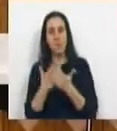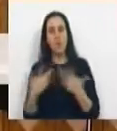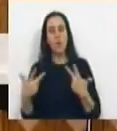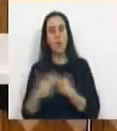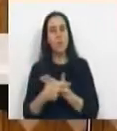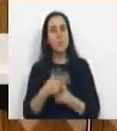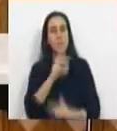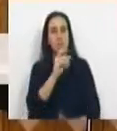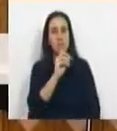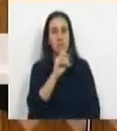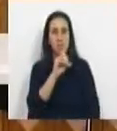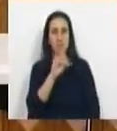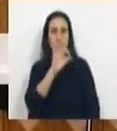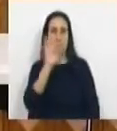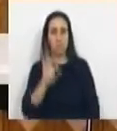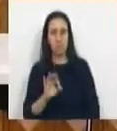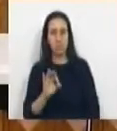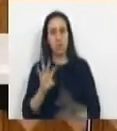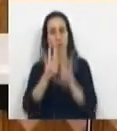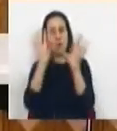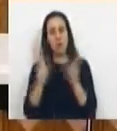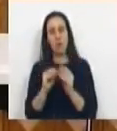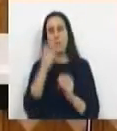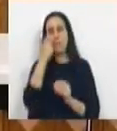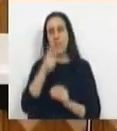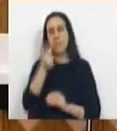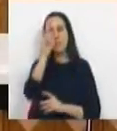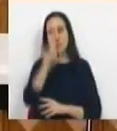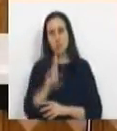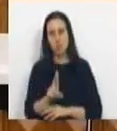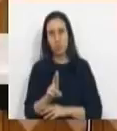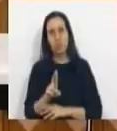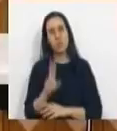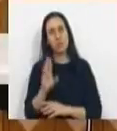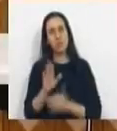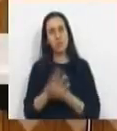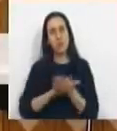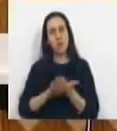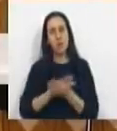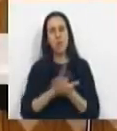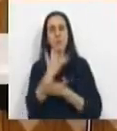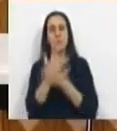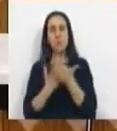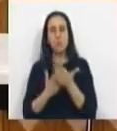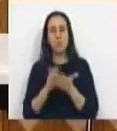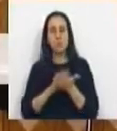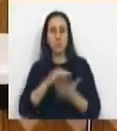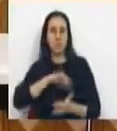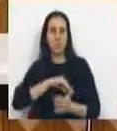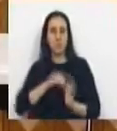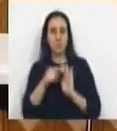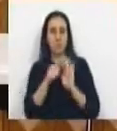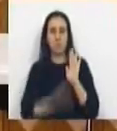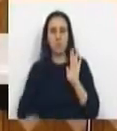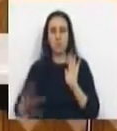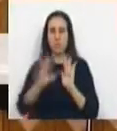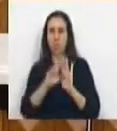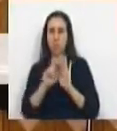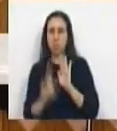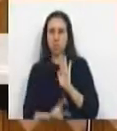de 36% no valor da sua pensão, construída já com base em descontos sobre um salário mínimo nacional muito